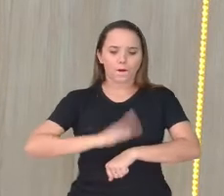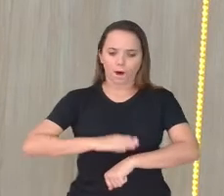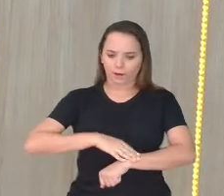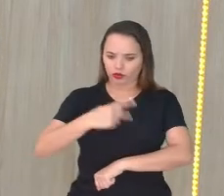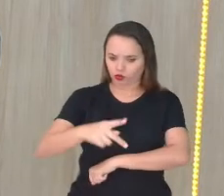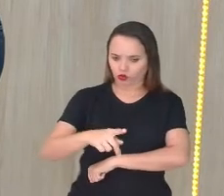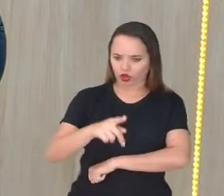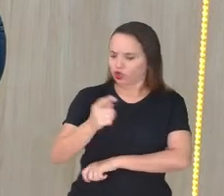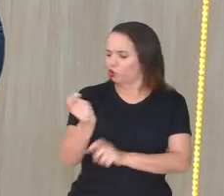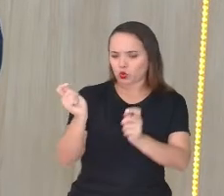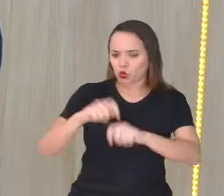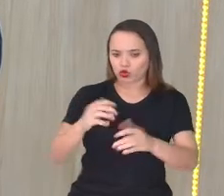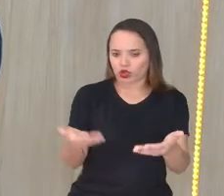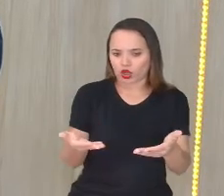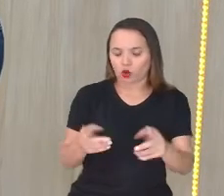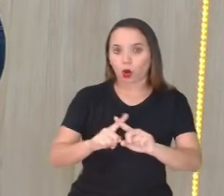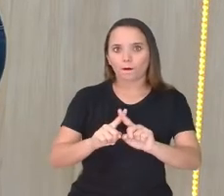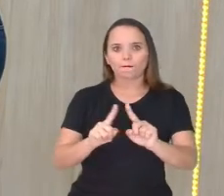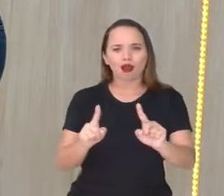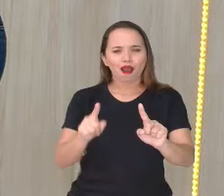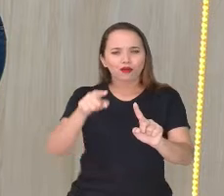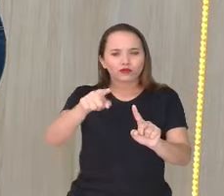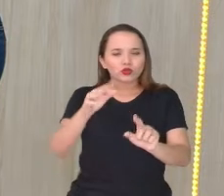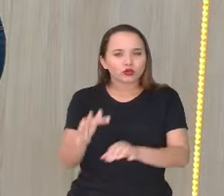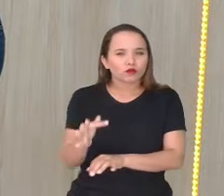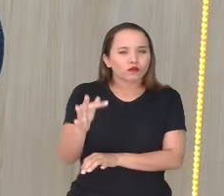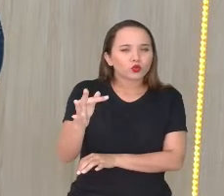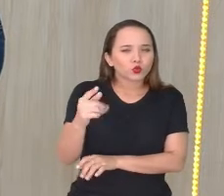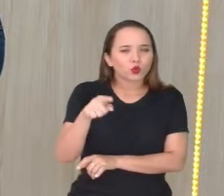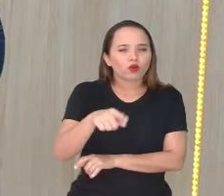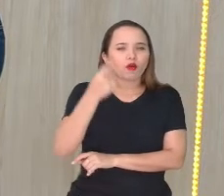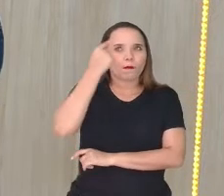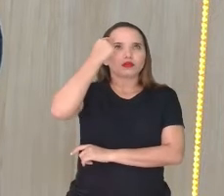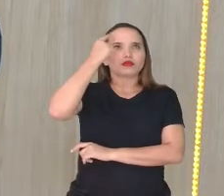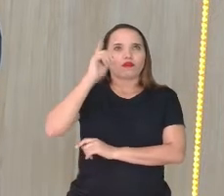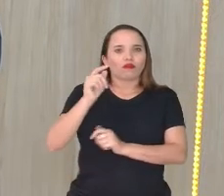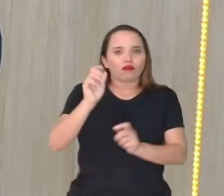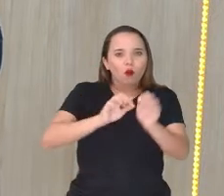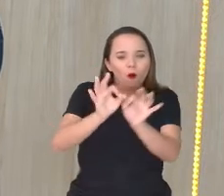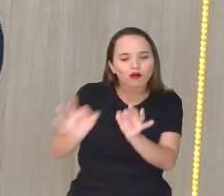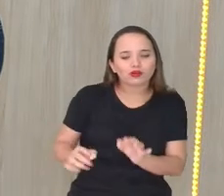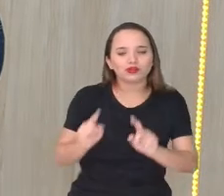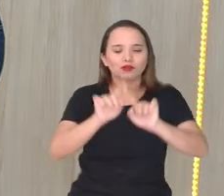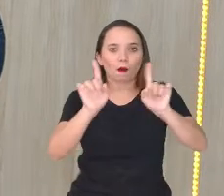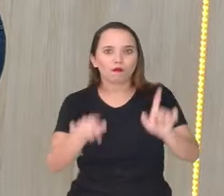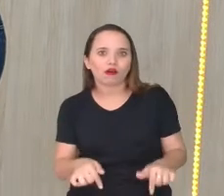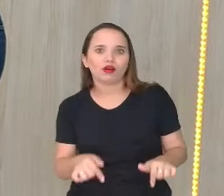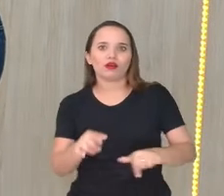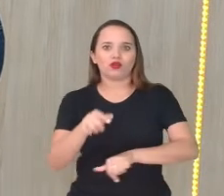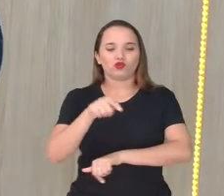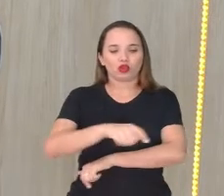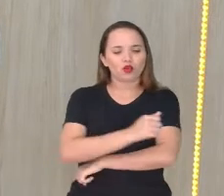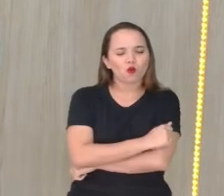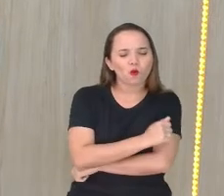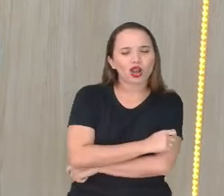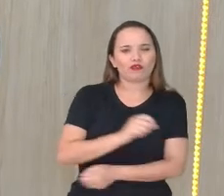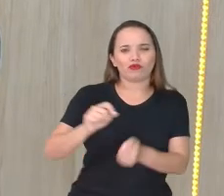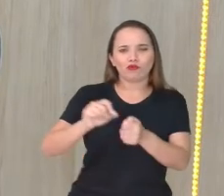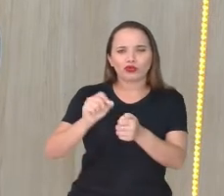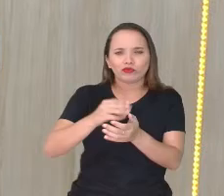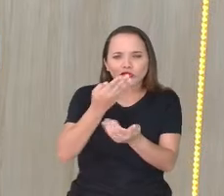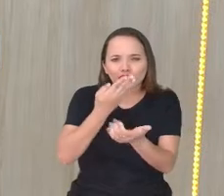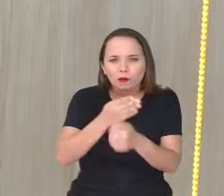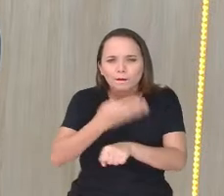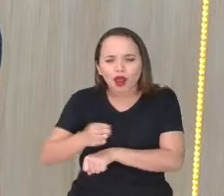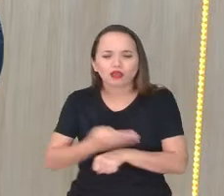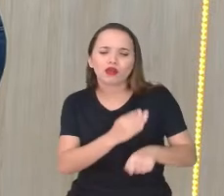pensando no estudante, oportunizando, e ele ali fazendo a sua atividade